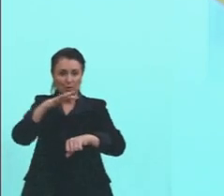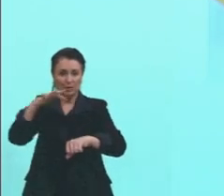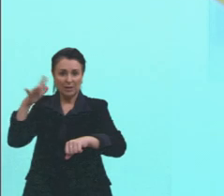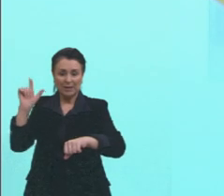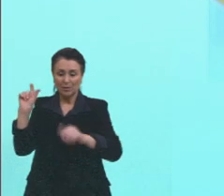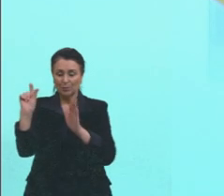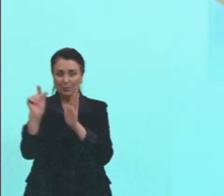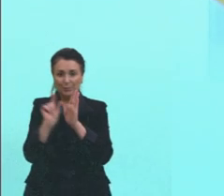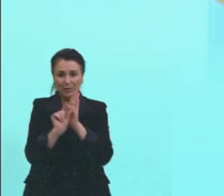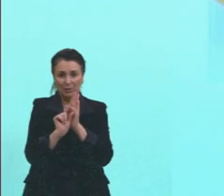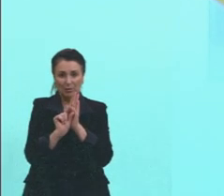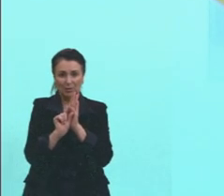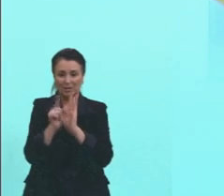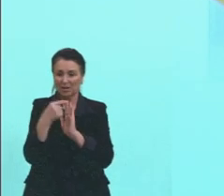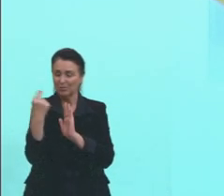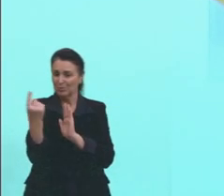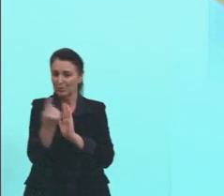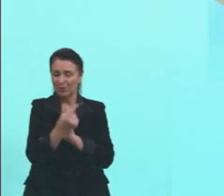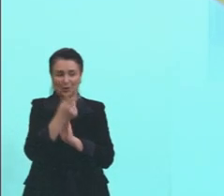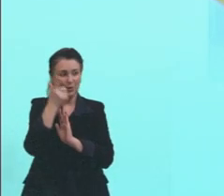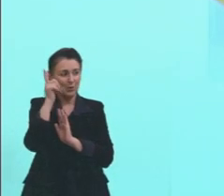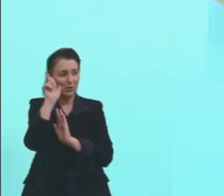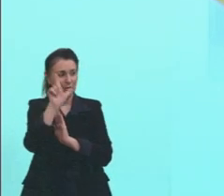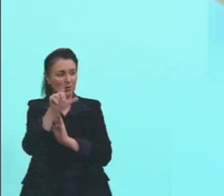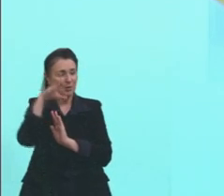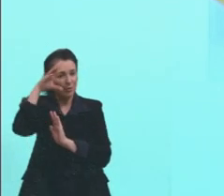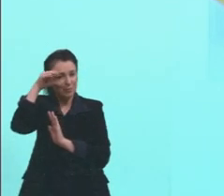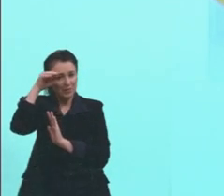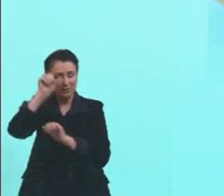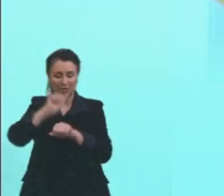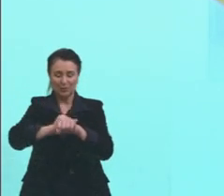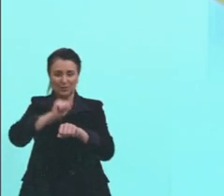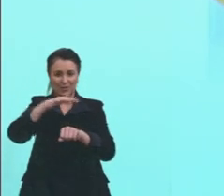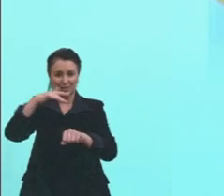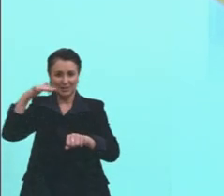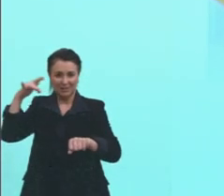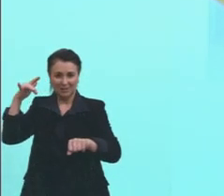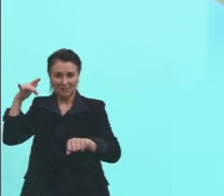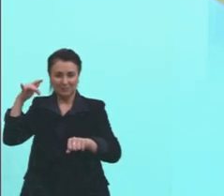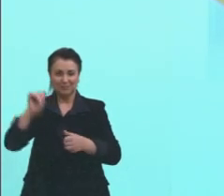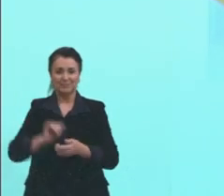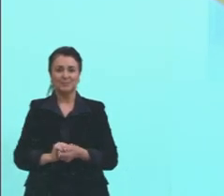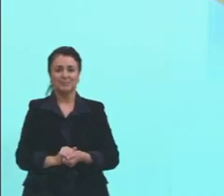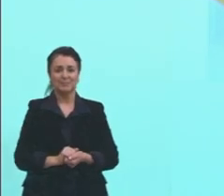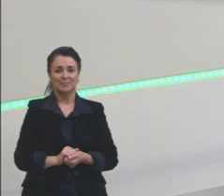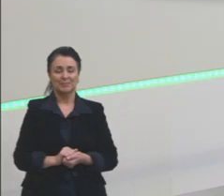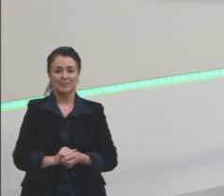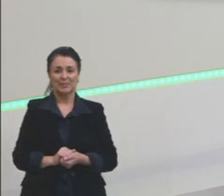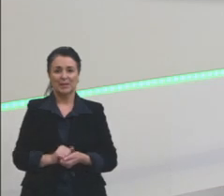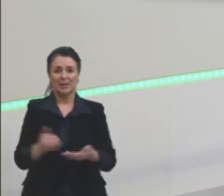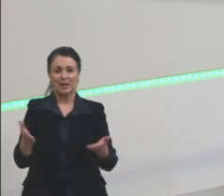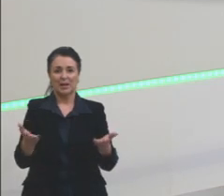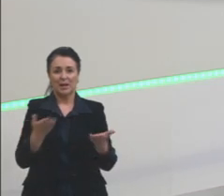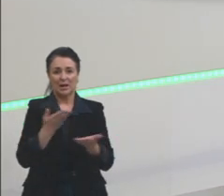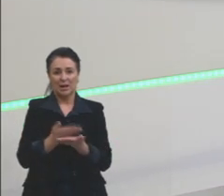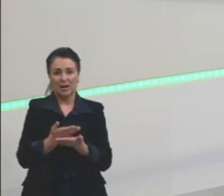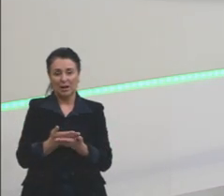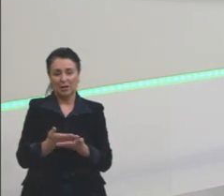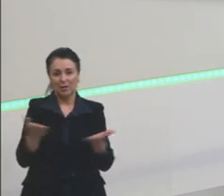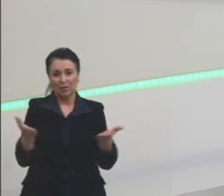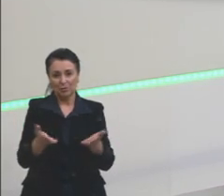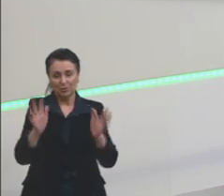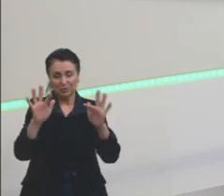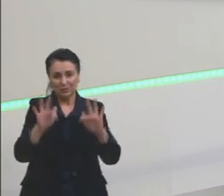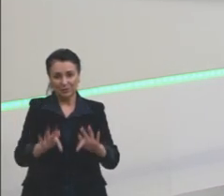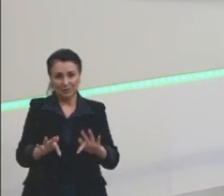são bem menores a gente não vai conseguir observar esses cristais tá meninos e meninas a a nossa aulinha Então a gente